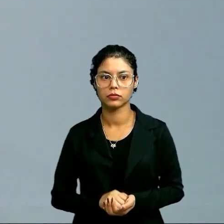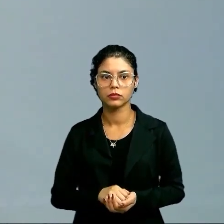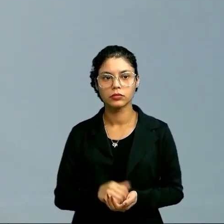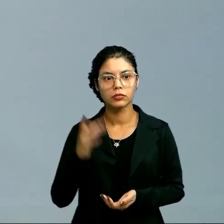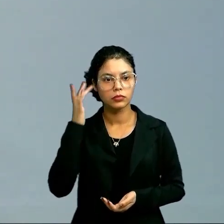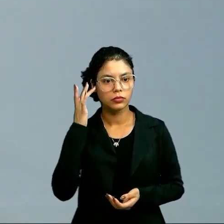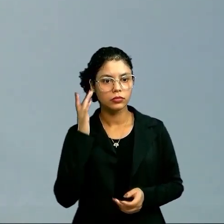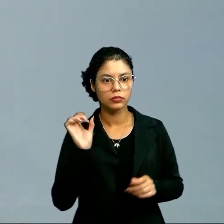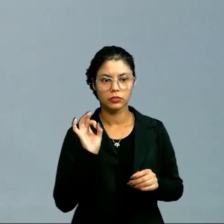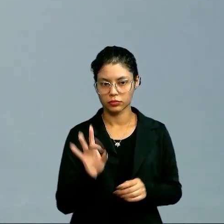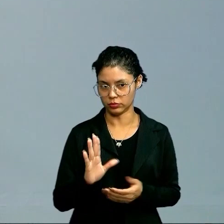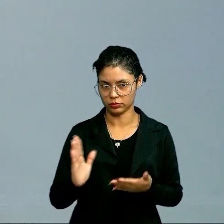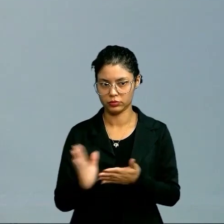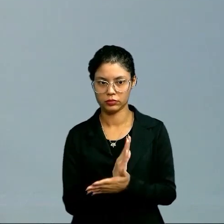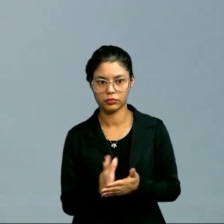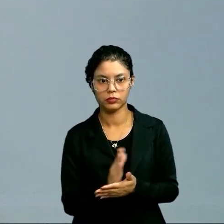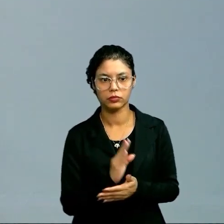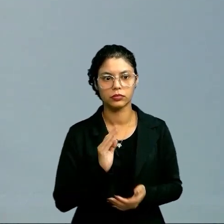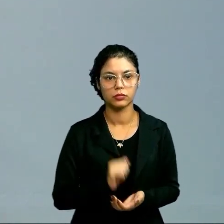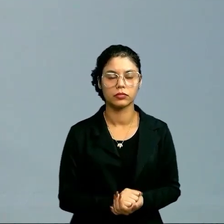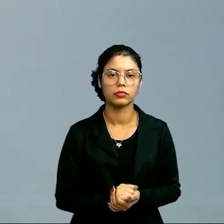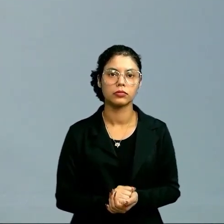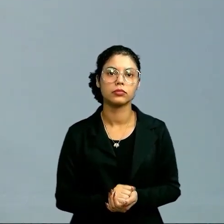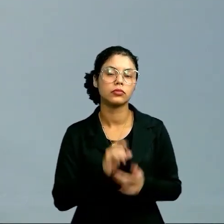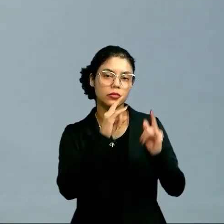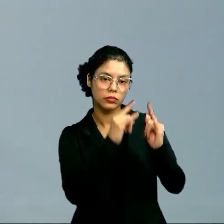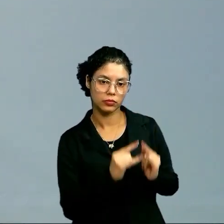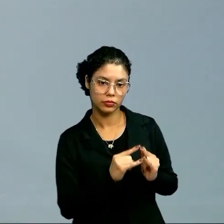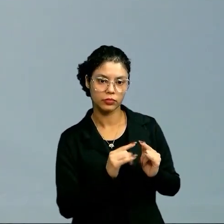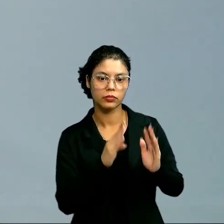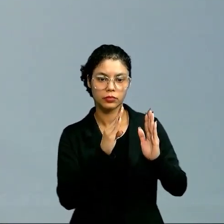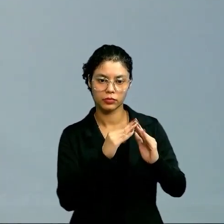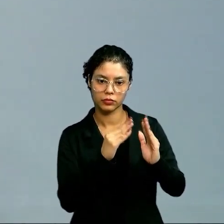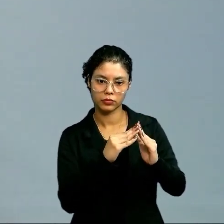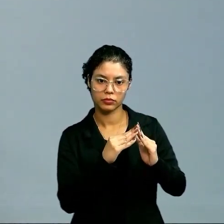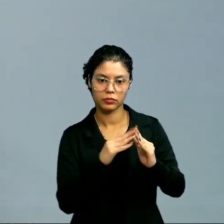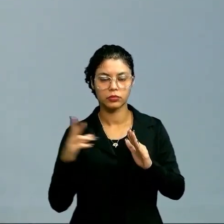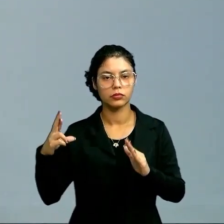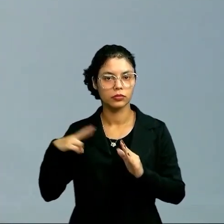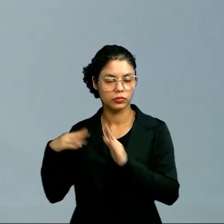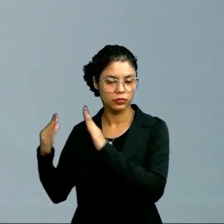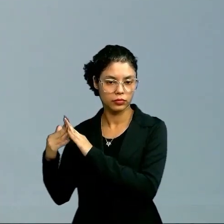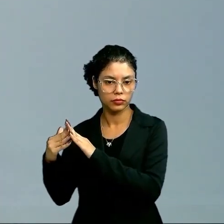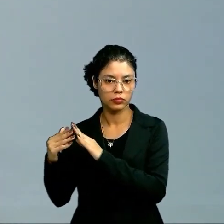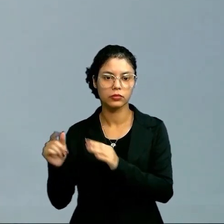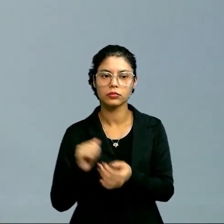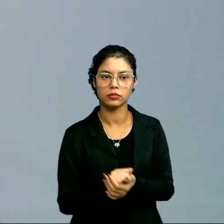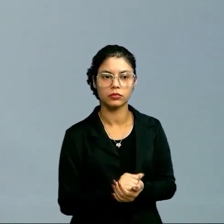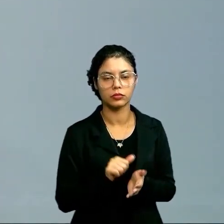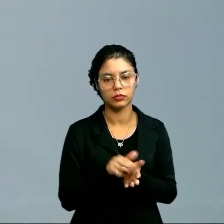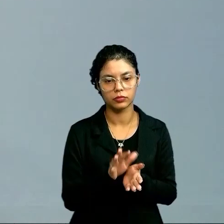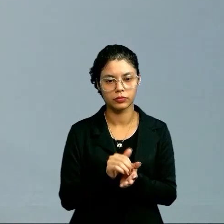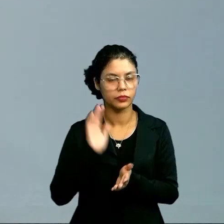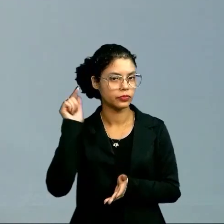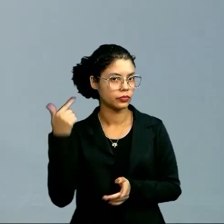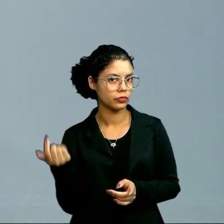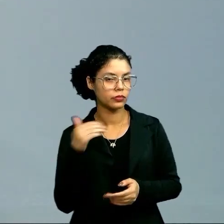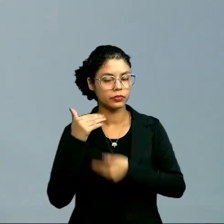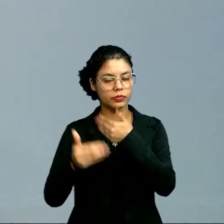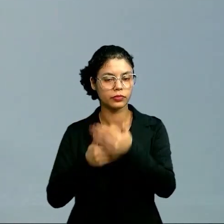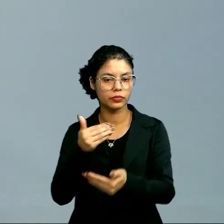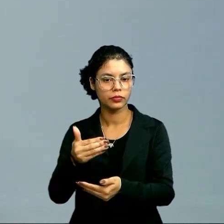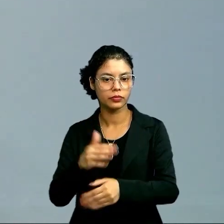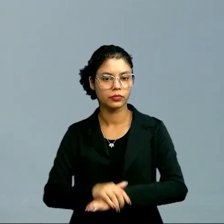de achar que só alguns merecem teto, só alguns merecem propriedade privada e outros têm que ser excluídos desse